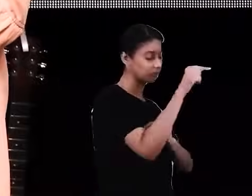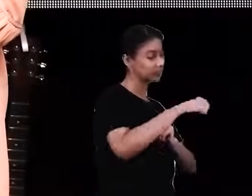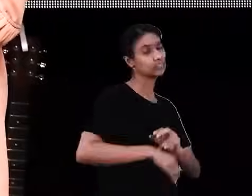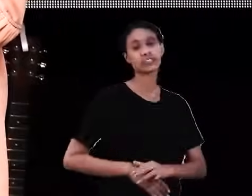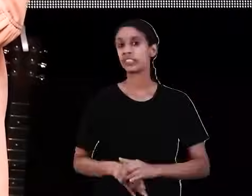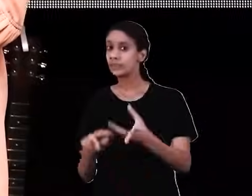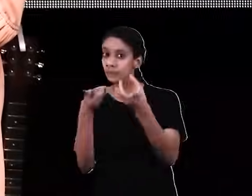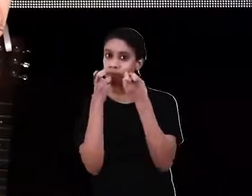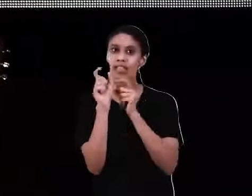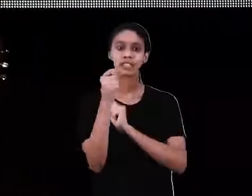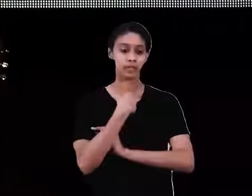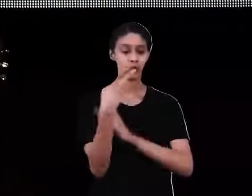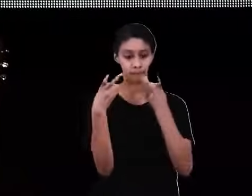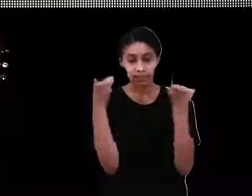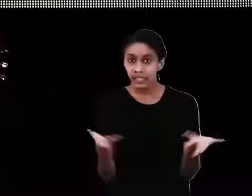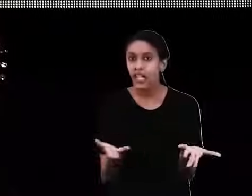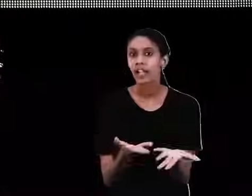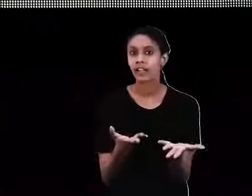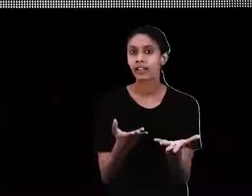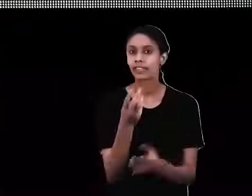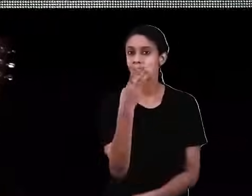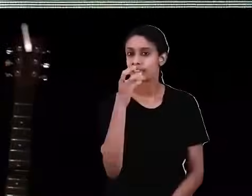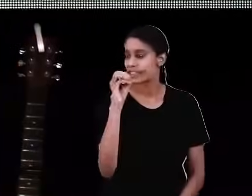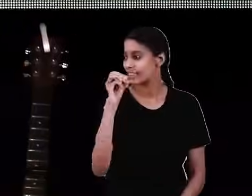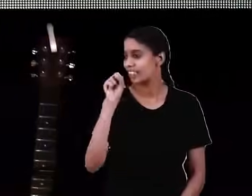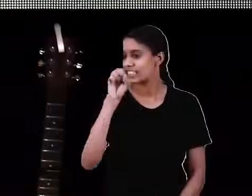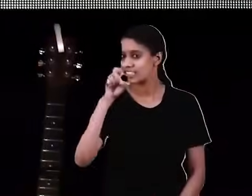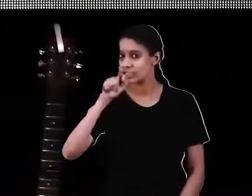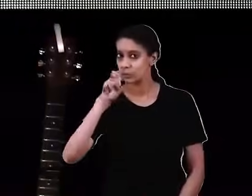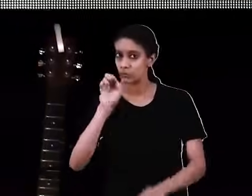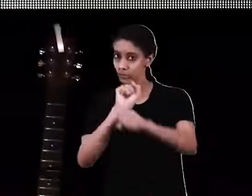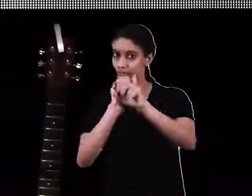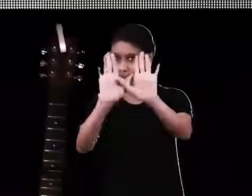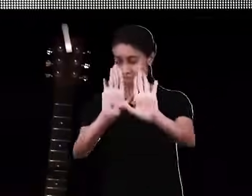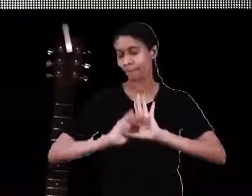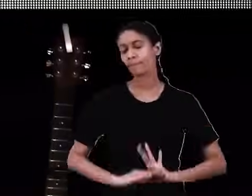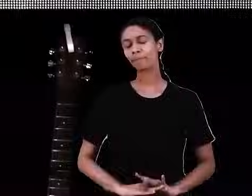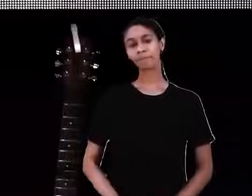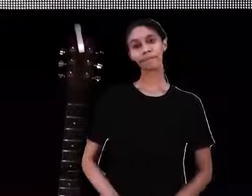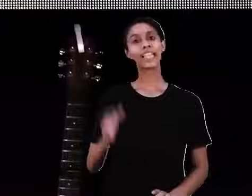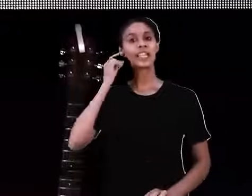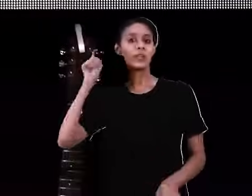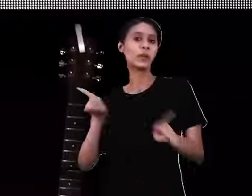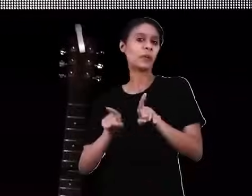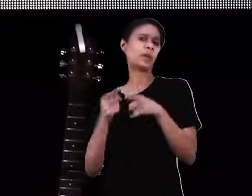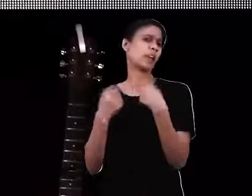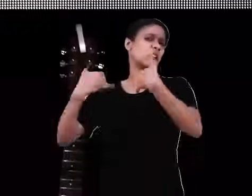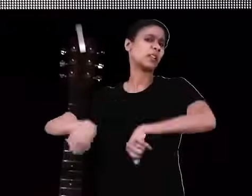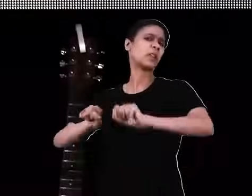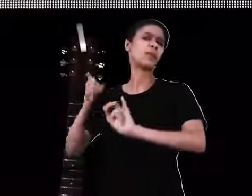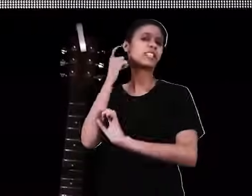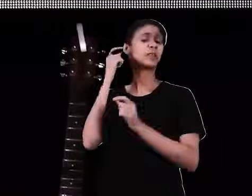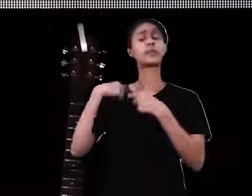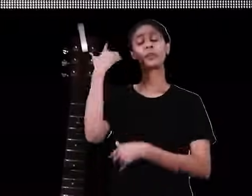Vocês estão percebendo o que eu estou percebendo aqui? Vocês vão me dar 30 segundos para eu tirar esse microfone, peraí. E o brinco também. Eu também não preciso de brinco para ficar